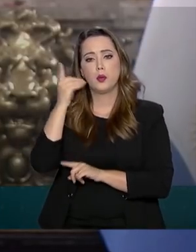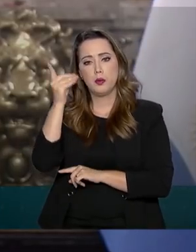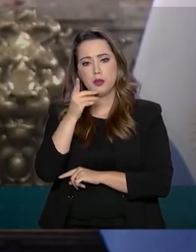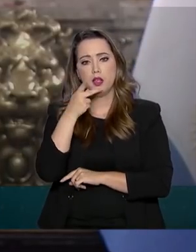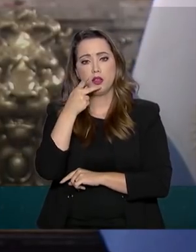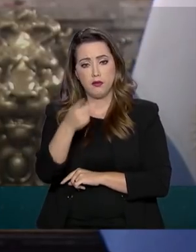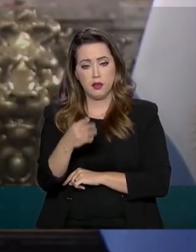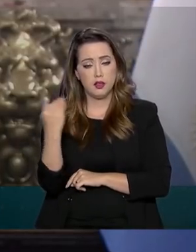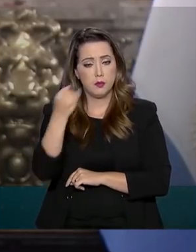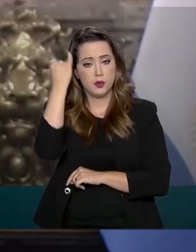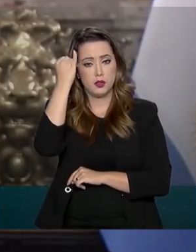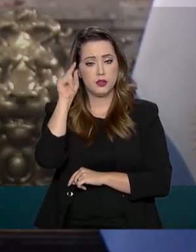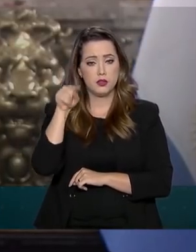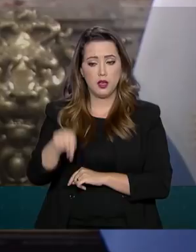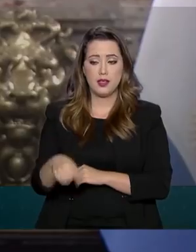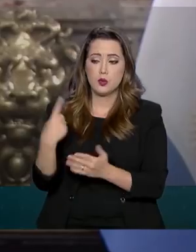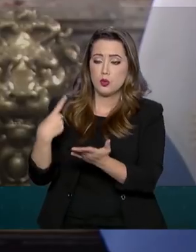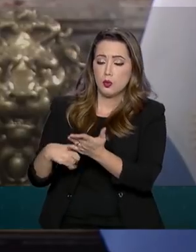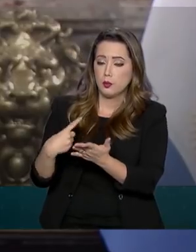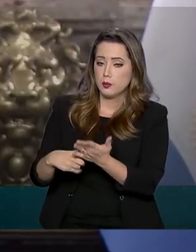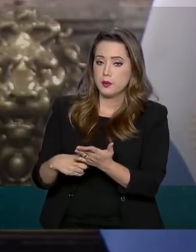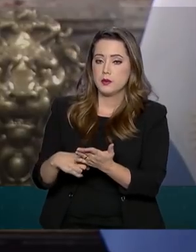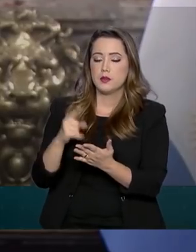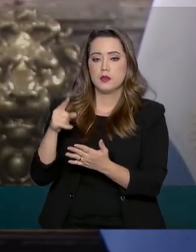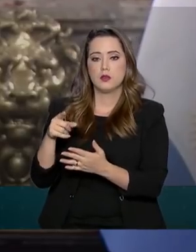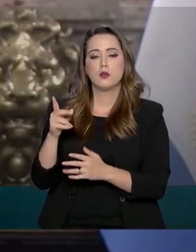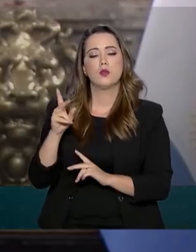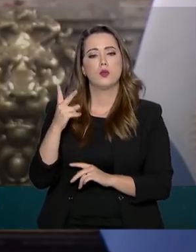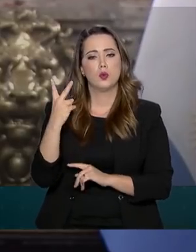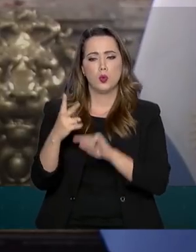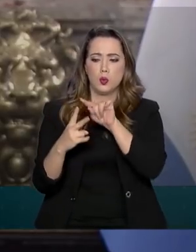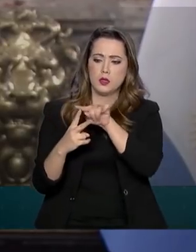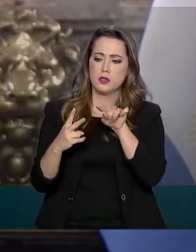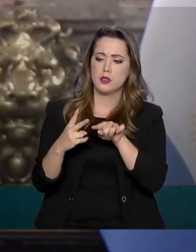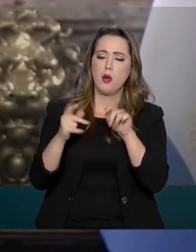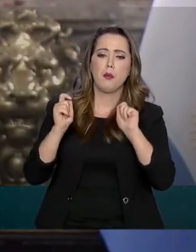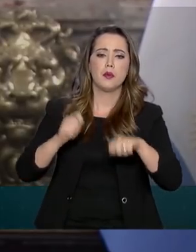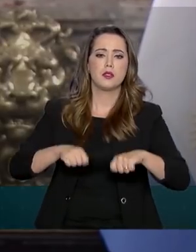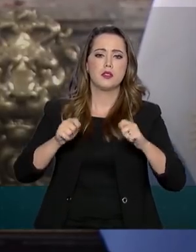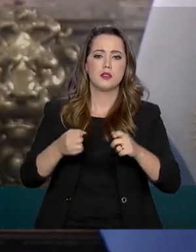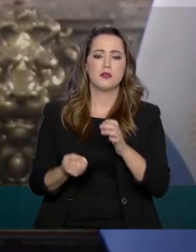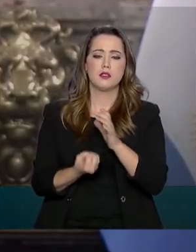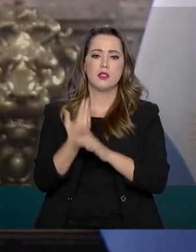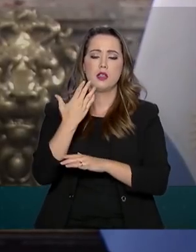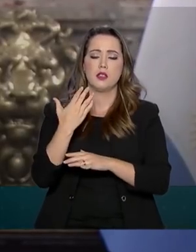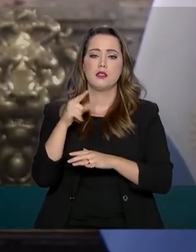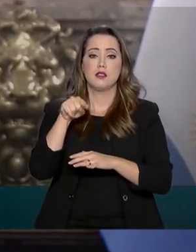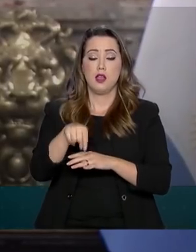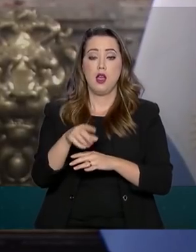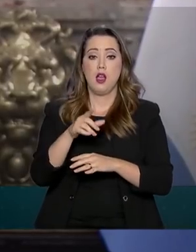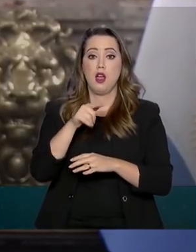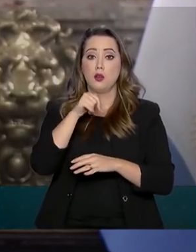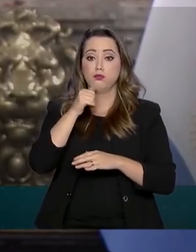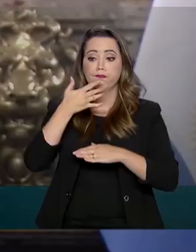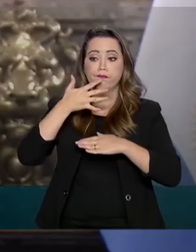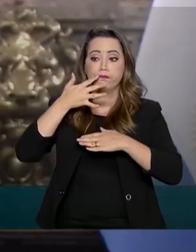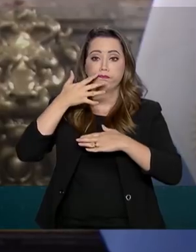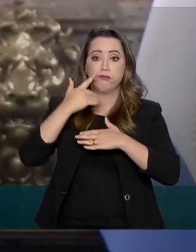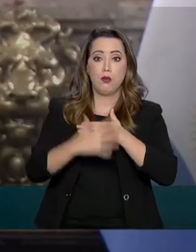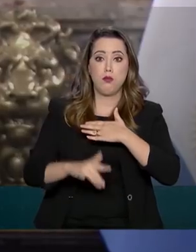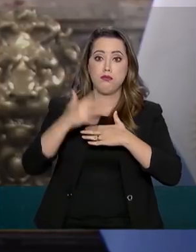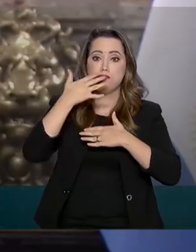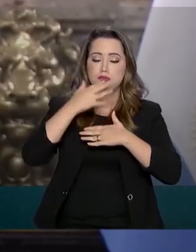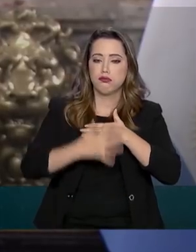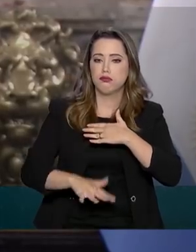importante, extra agenda, duas possíveis hidrelétricas nas divisas do Rio Grande do Sul com o